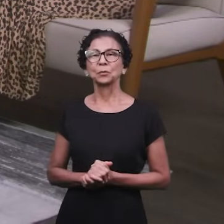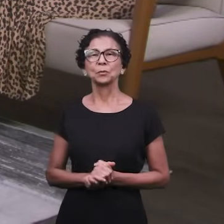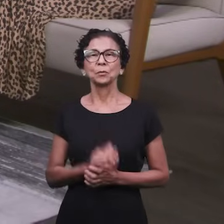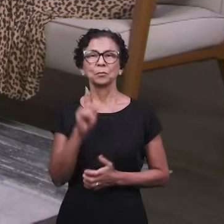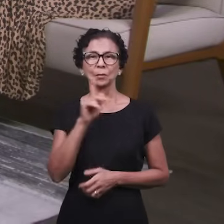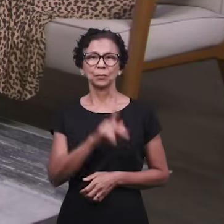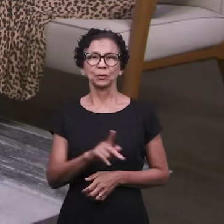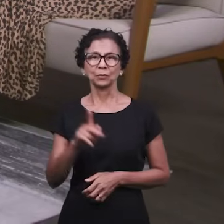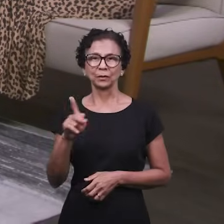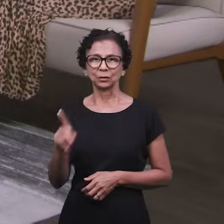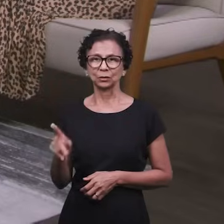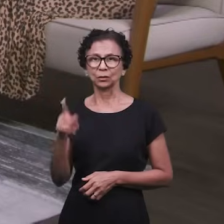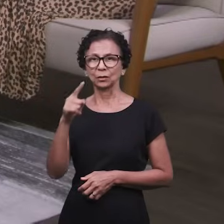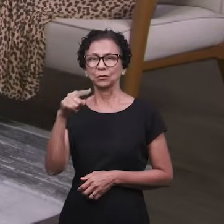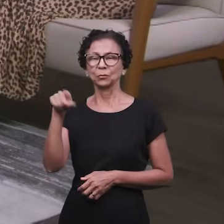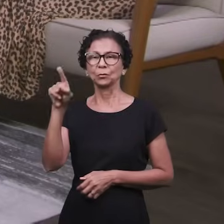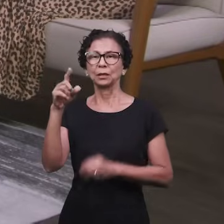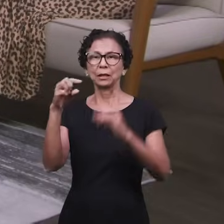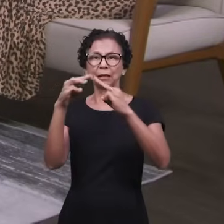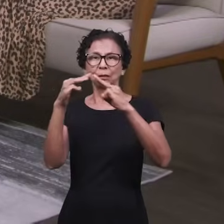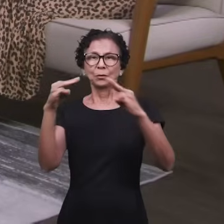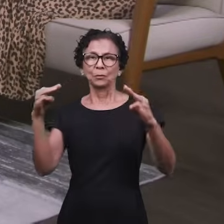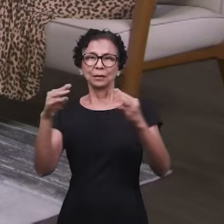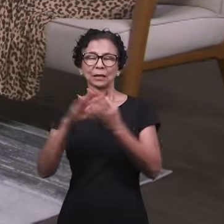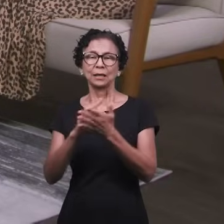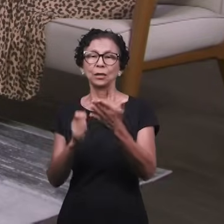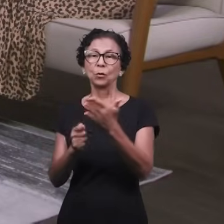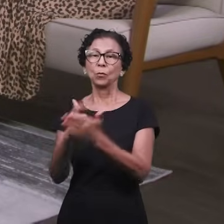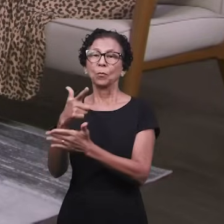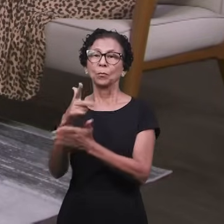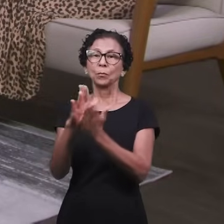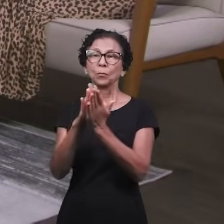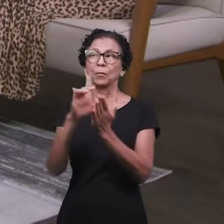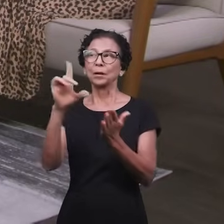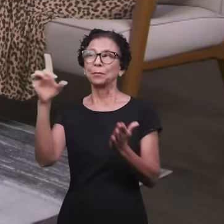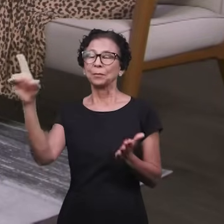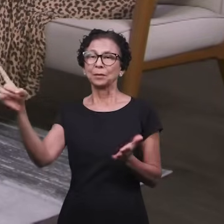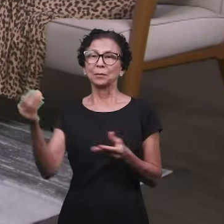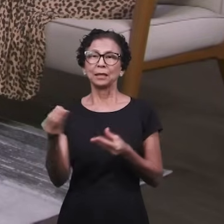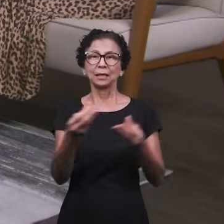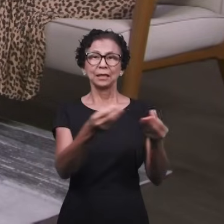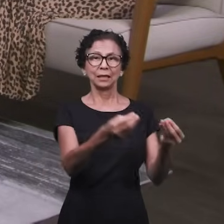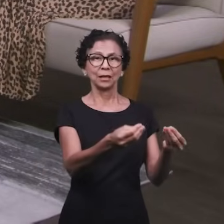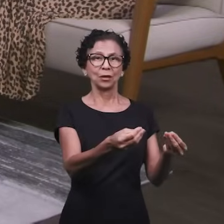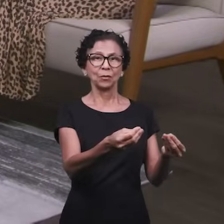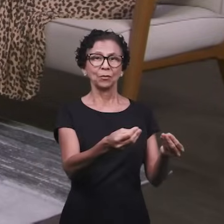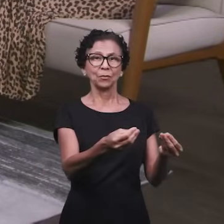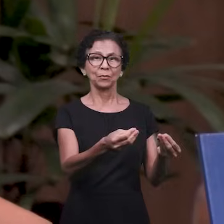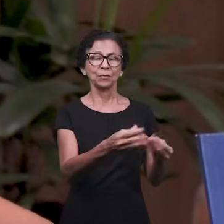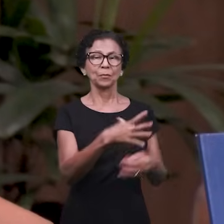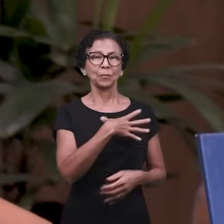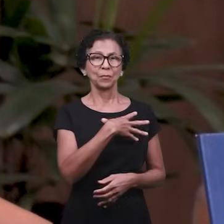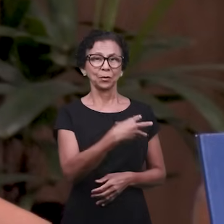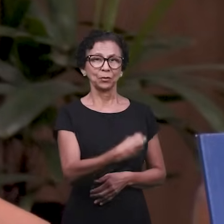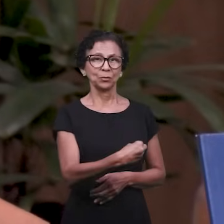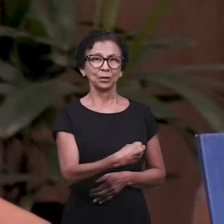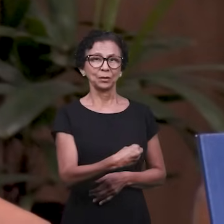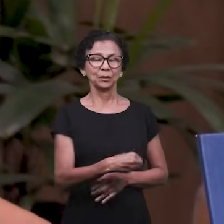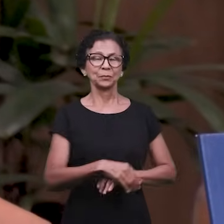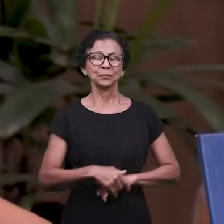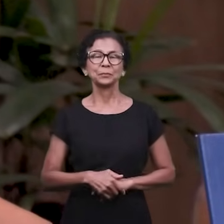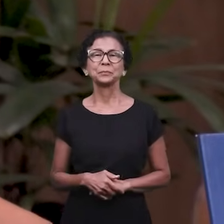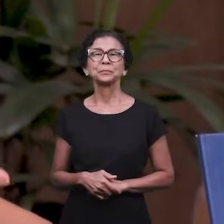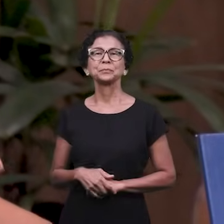assim: para o meu amigo Lucas. Ele se sentiu tão importante, aquilo fez tão bem para ele. Então, meninas,